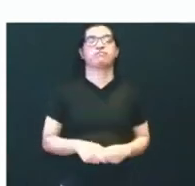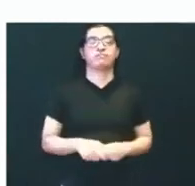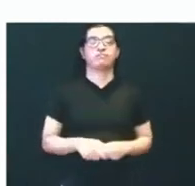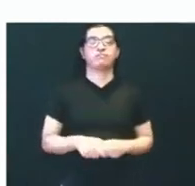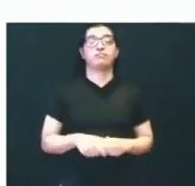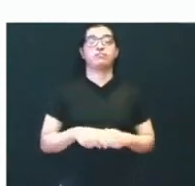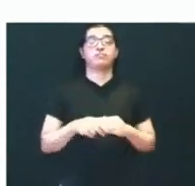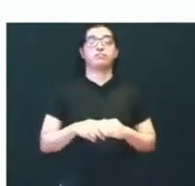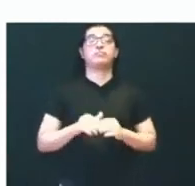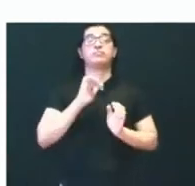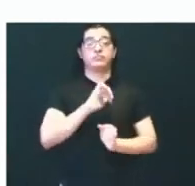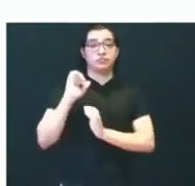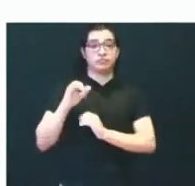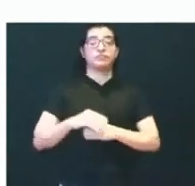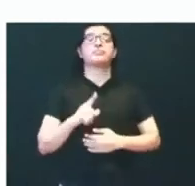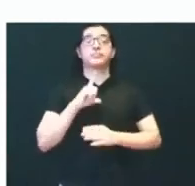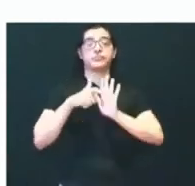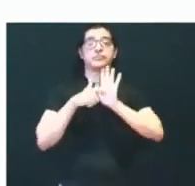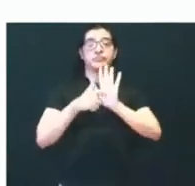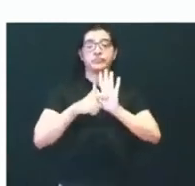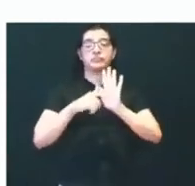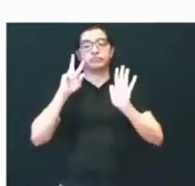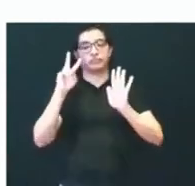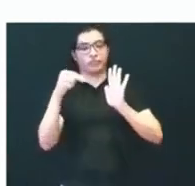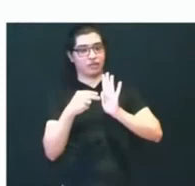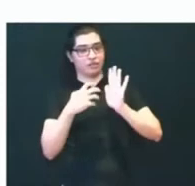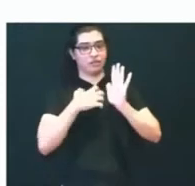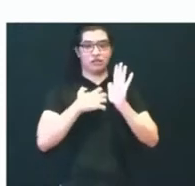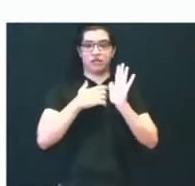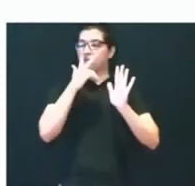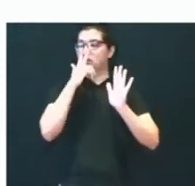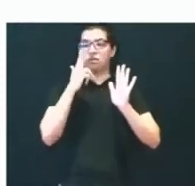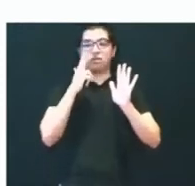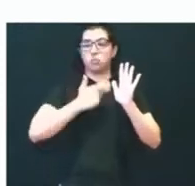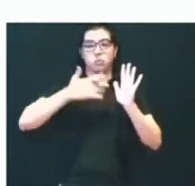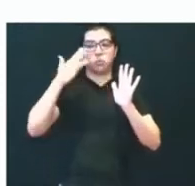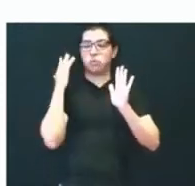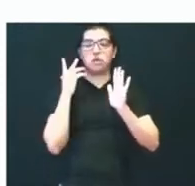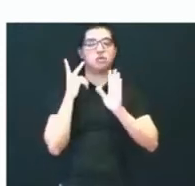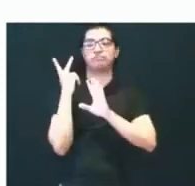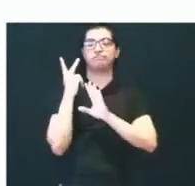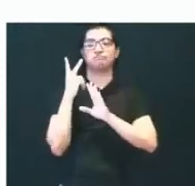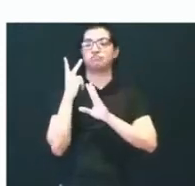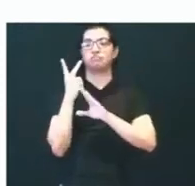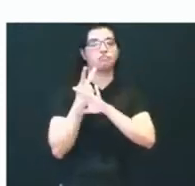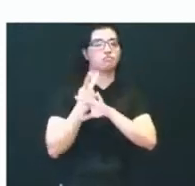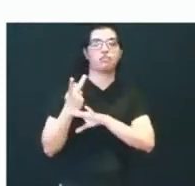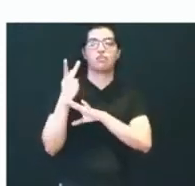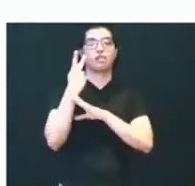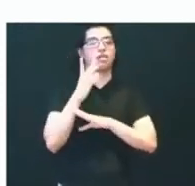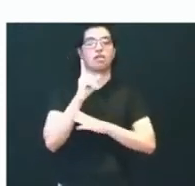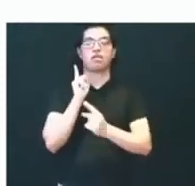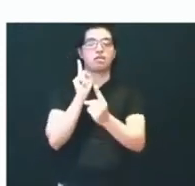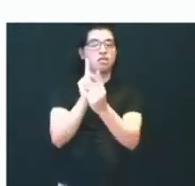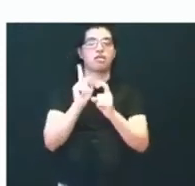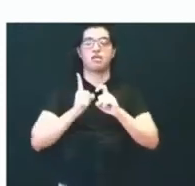então, recebe esse diagnóstico, normalmente ele corre desesperado atrás de um médico, principalmente de um médico,